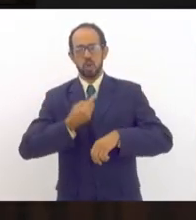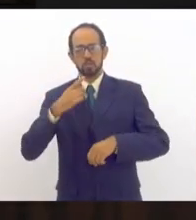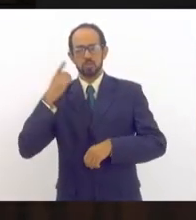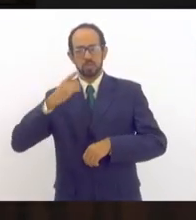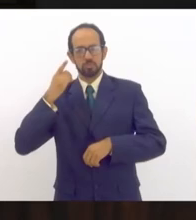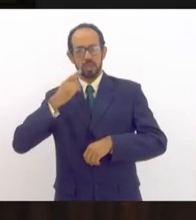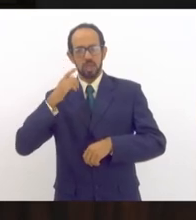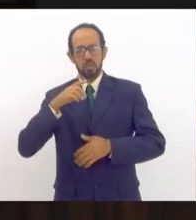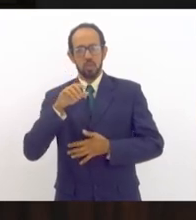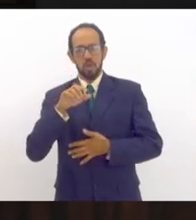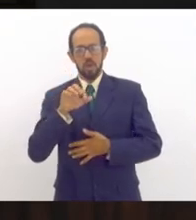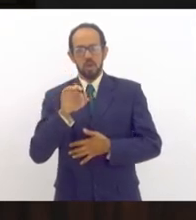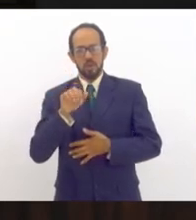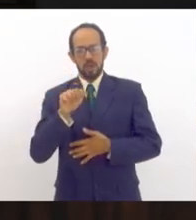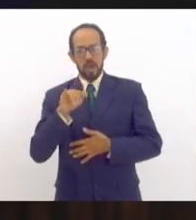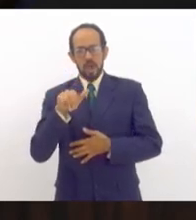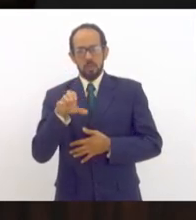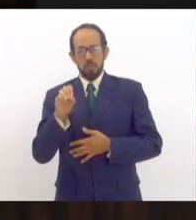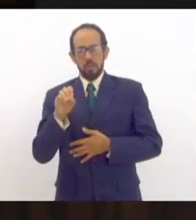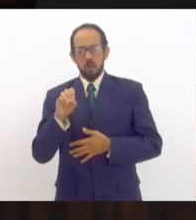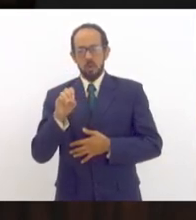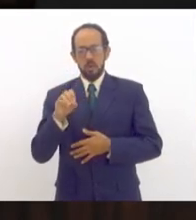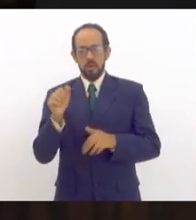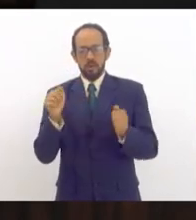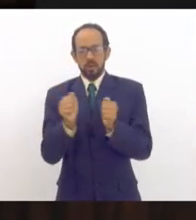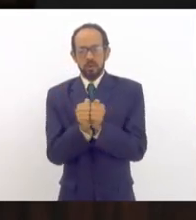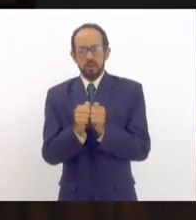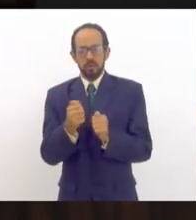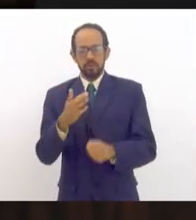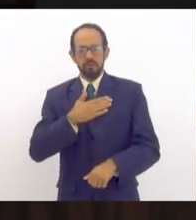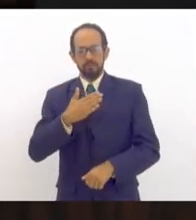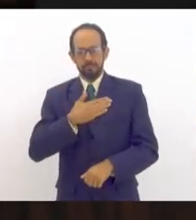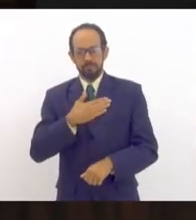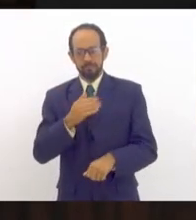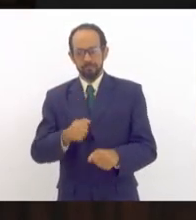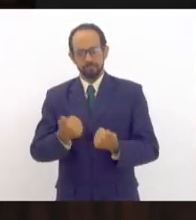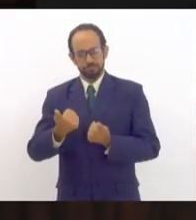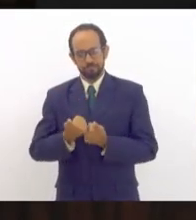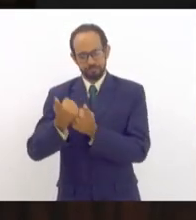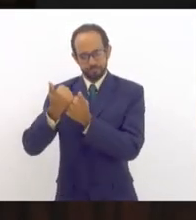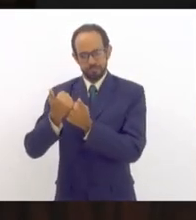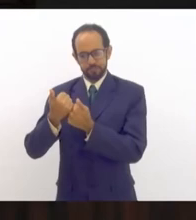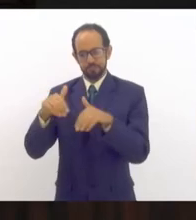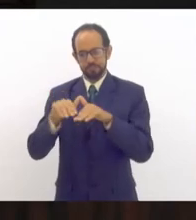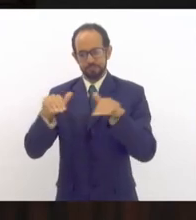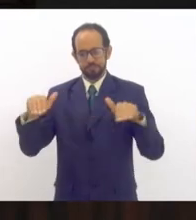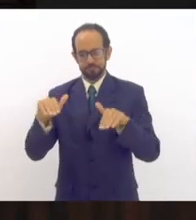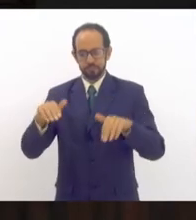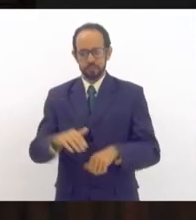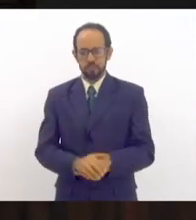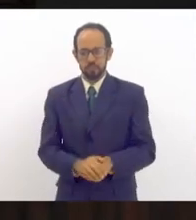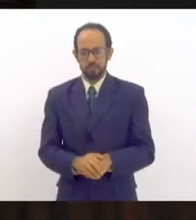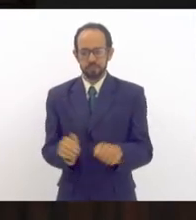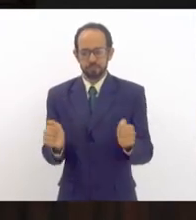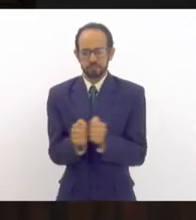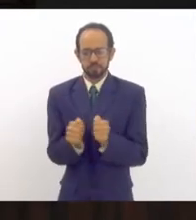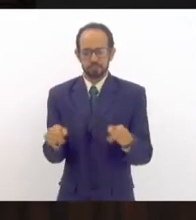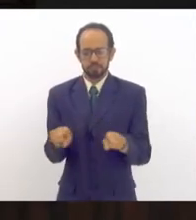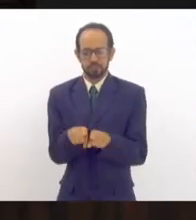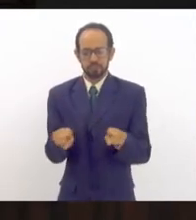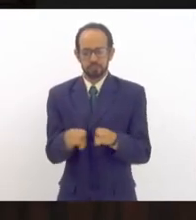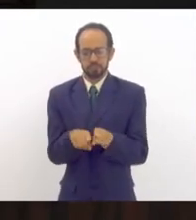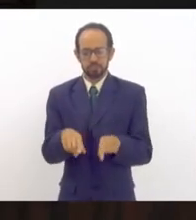Fábio Silva tá aqui presente ao meu lado dando nosso apoio aqui nessa mesa aqui né junto com nossa deputada